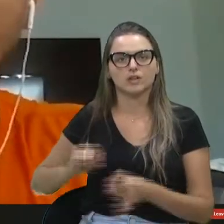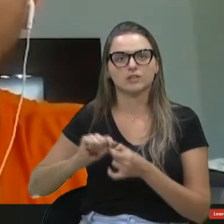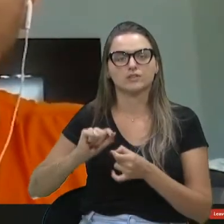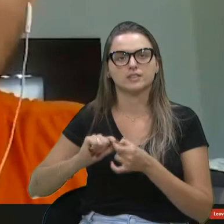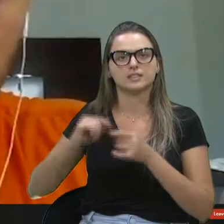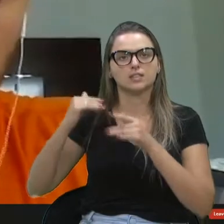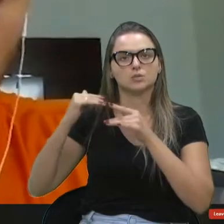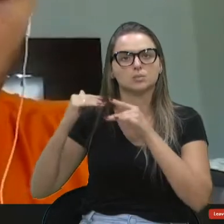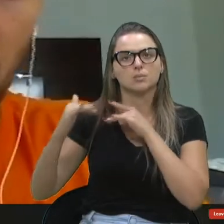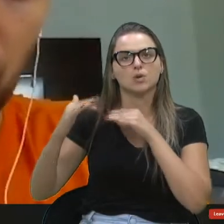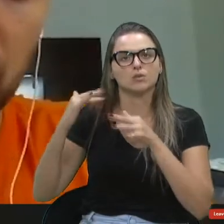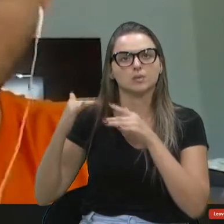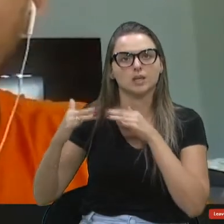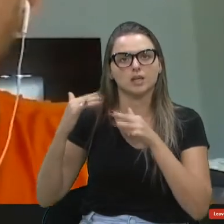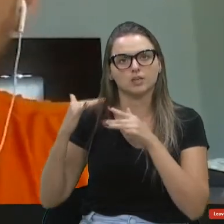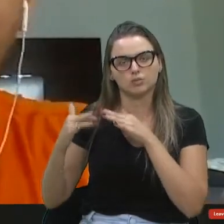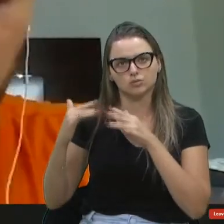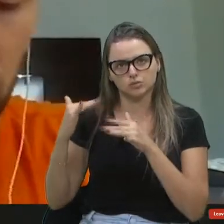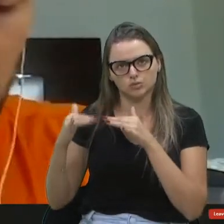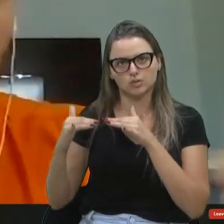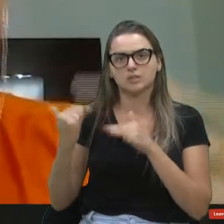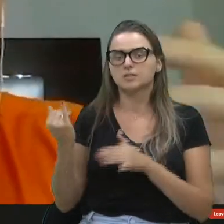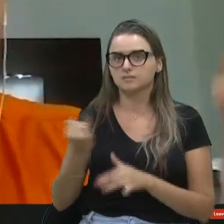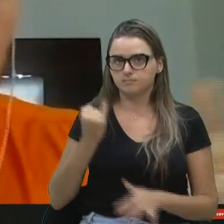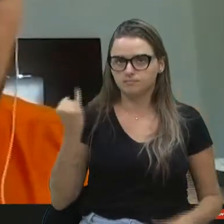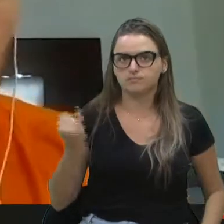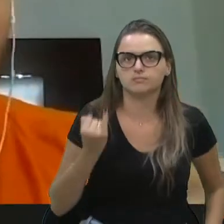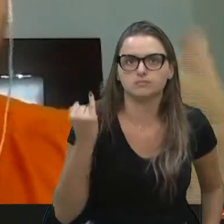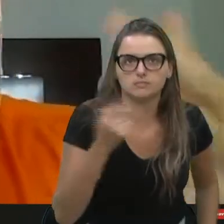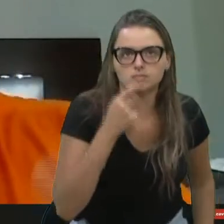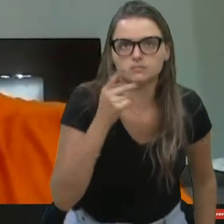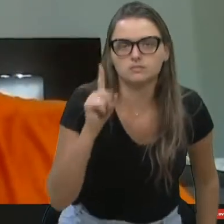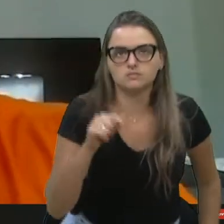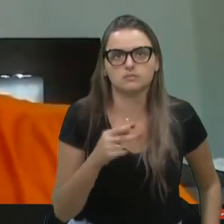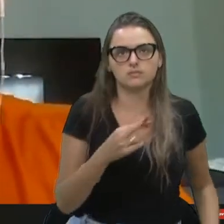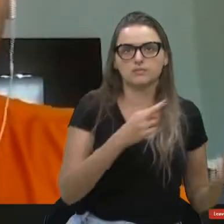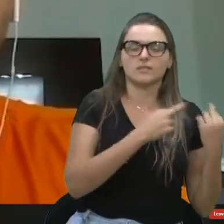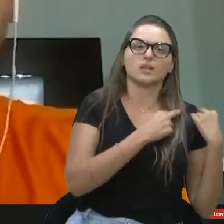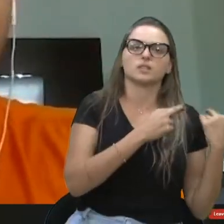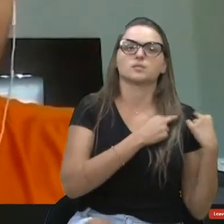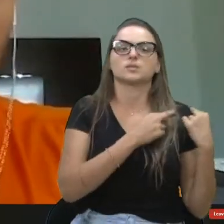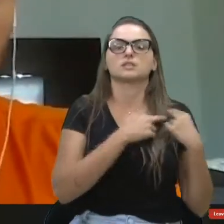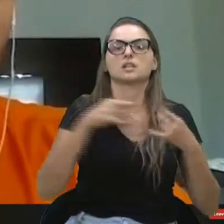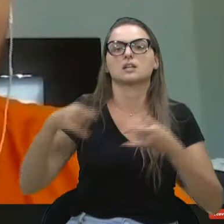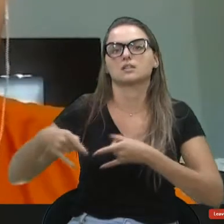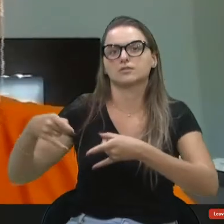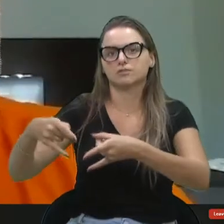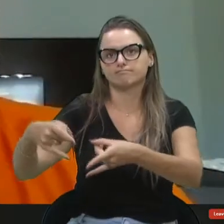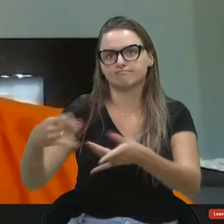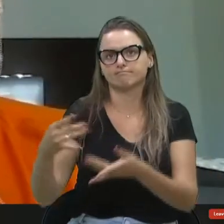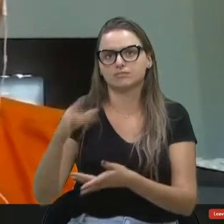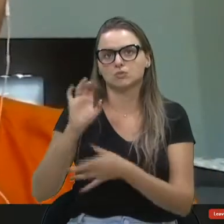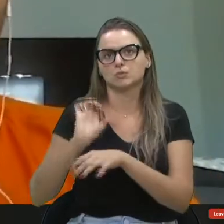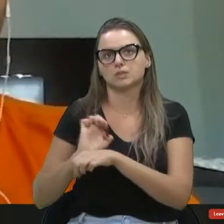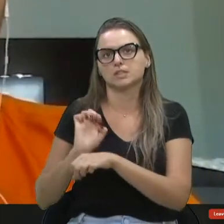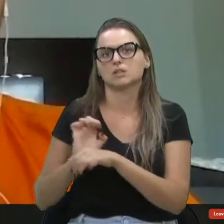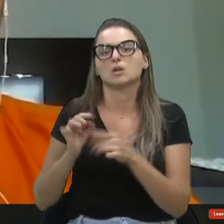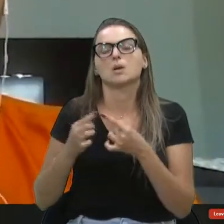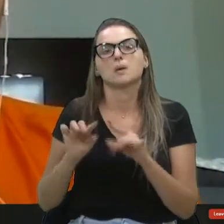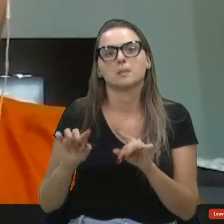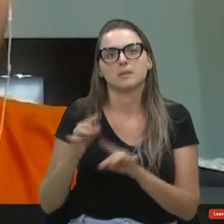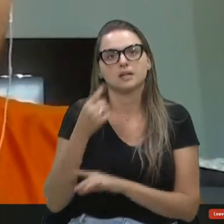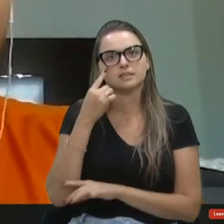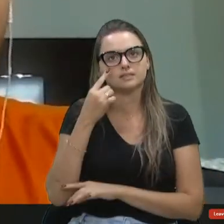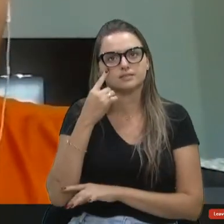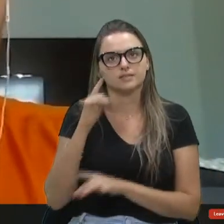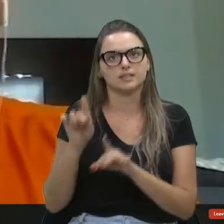movimentos aí bastante expressivos, dizendo que ele é o responsável pela criação de leitos no Estado, enfim, mas a gente vê que não